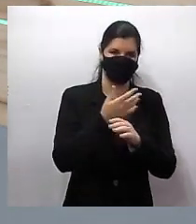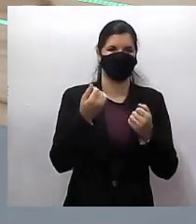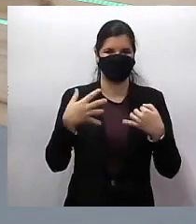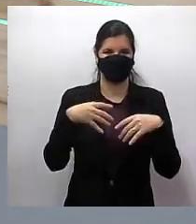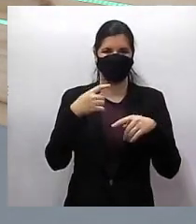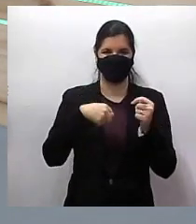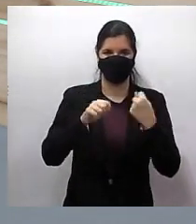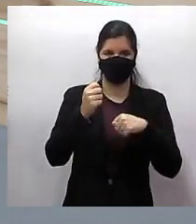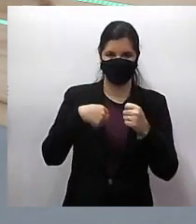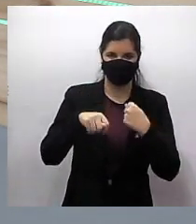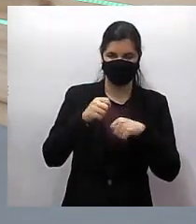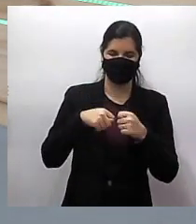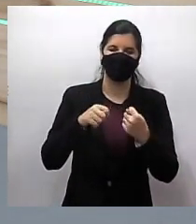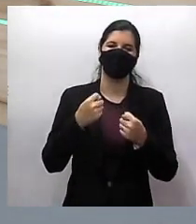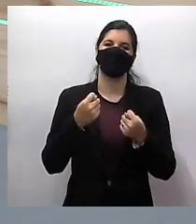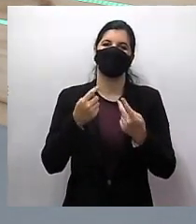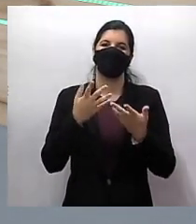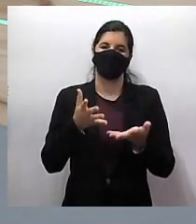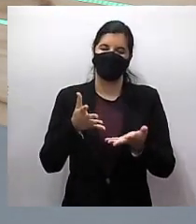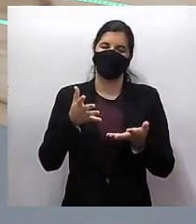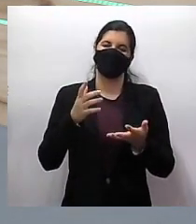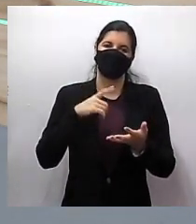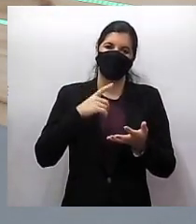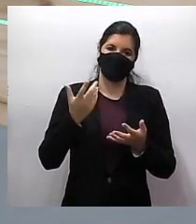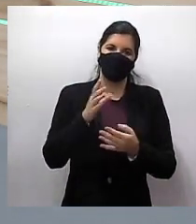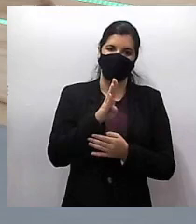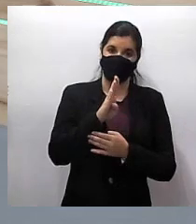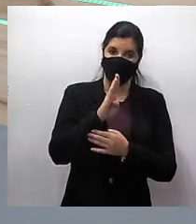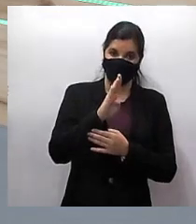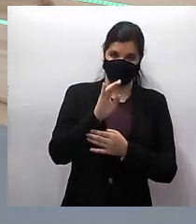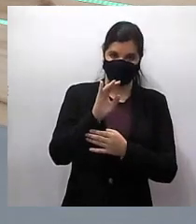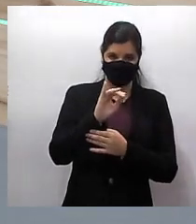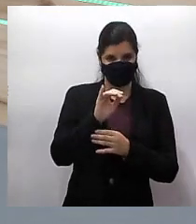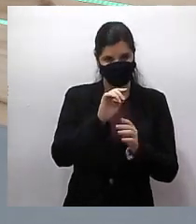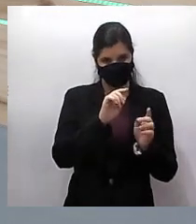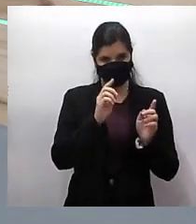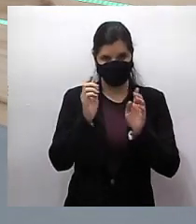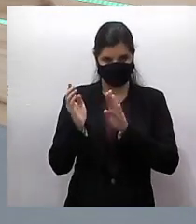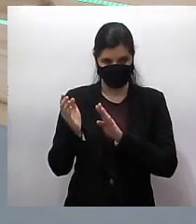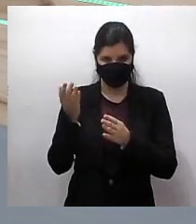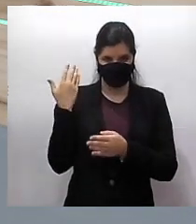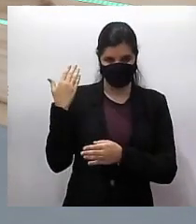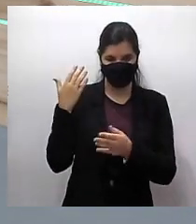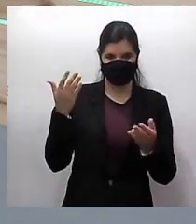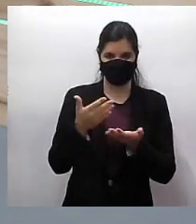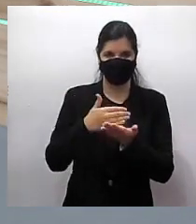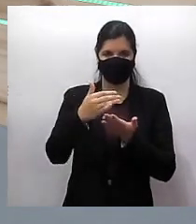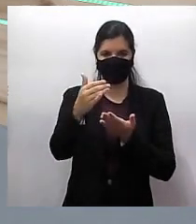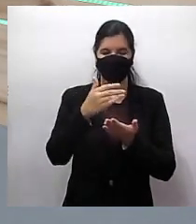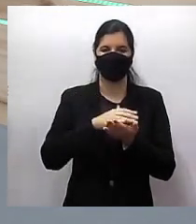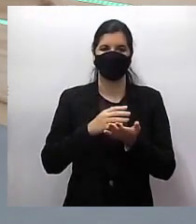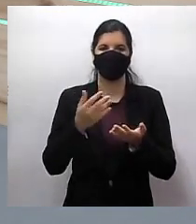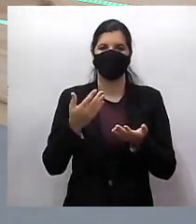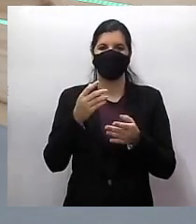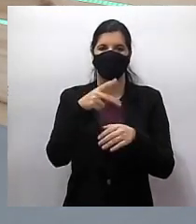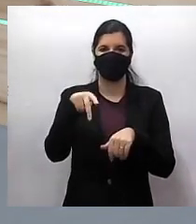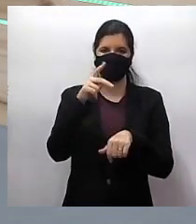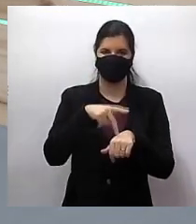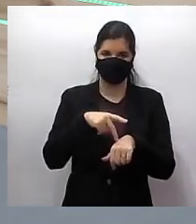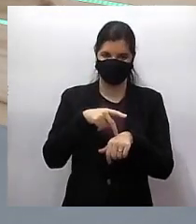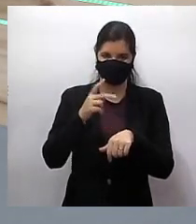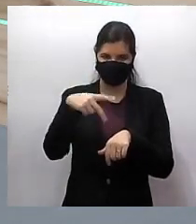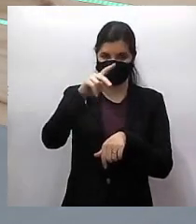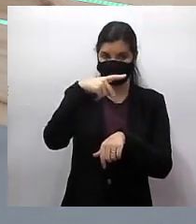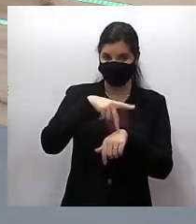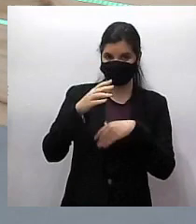economia, as questões econômicas no bimestre passado, agora nós vamos iniciar falando dos países, tá? Dos